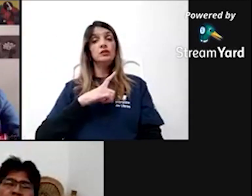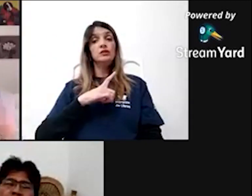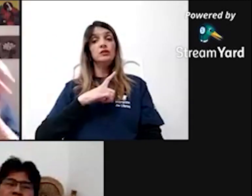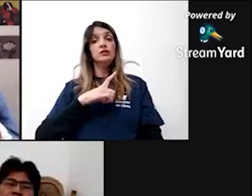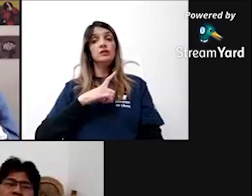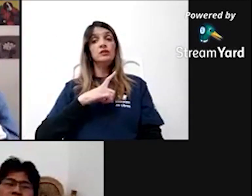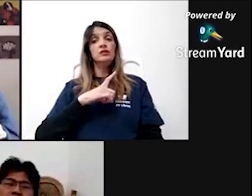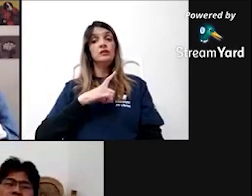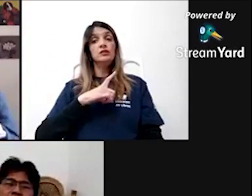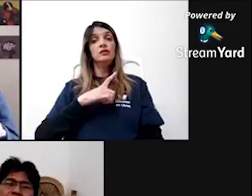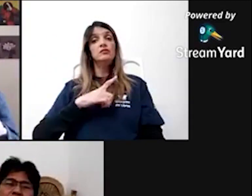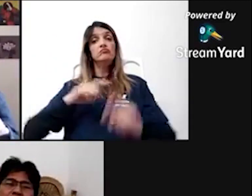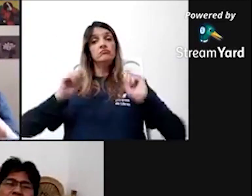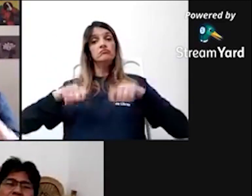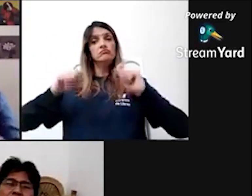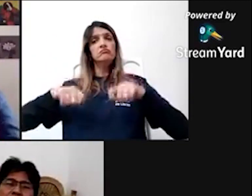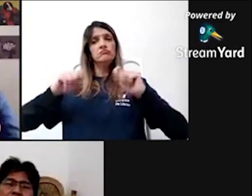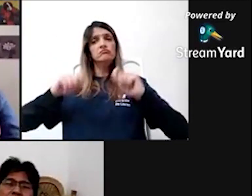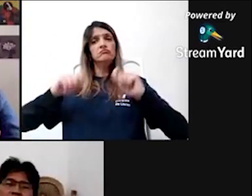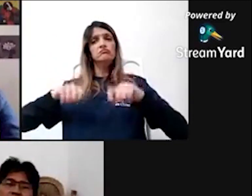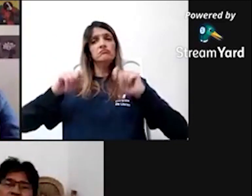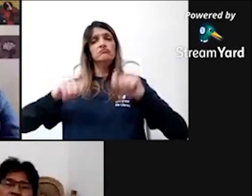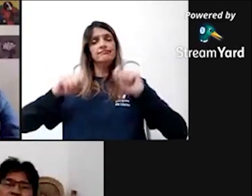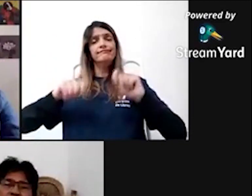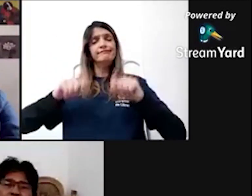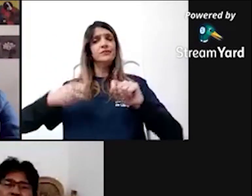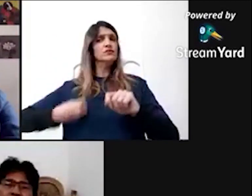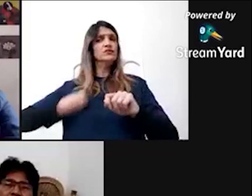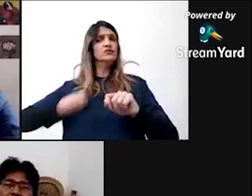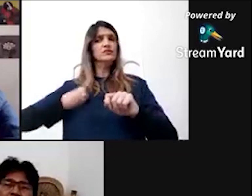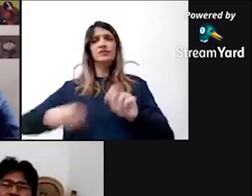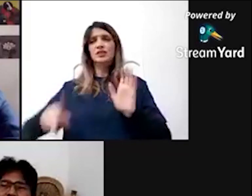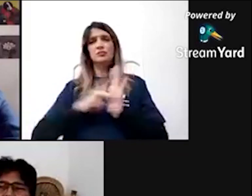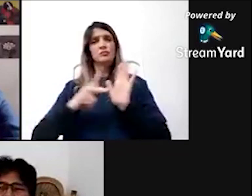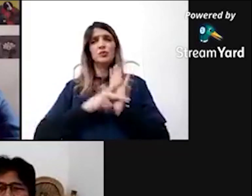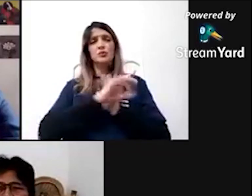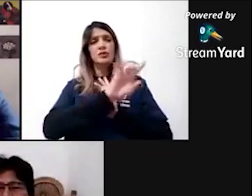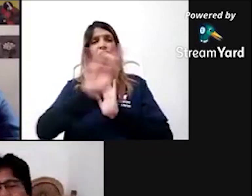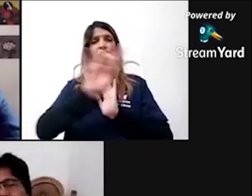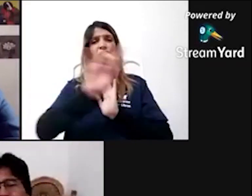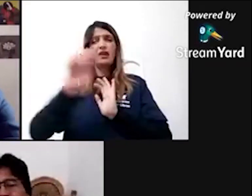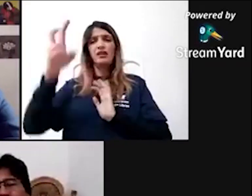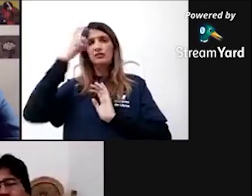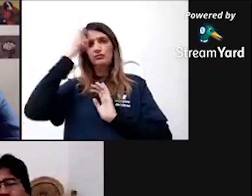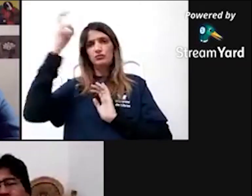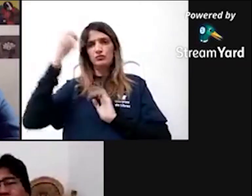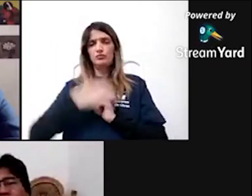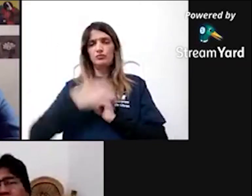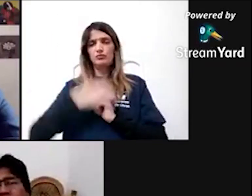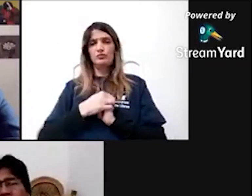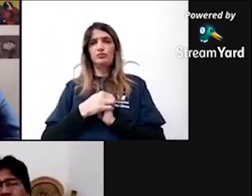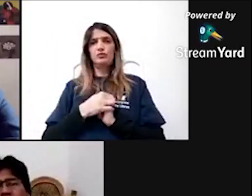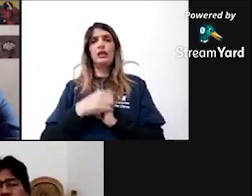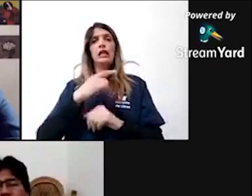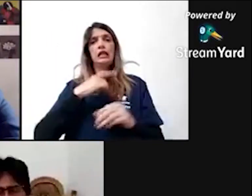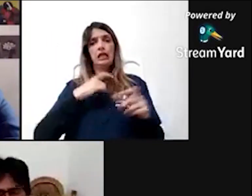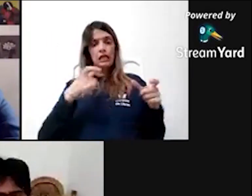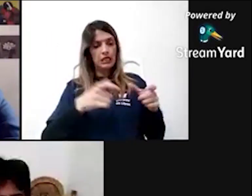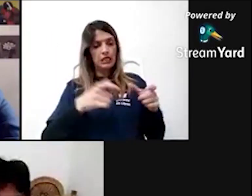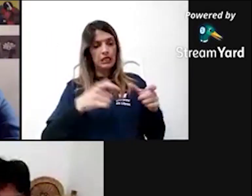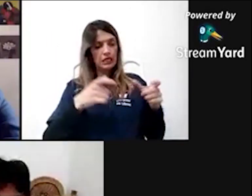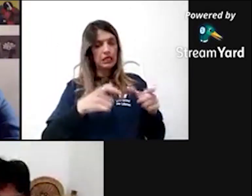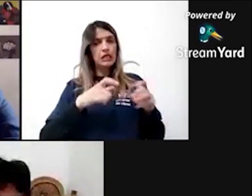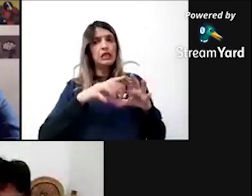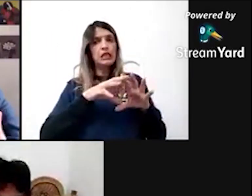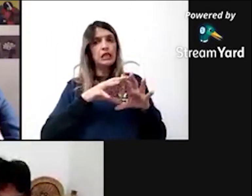condições para manter a sua própria existência. E se essa existência significa ter terra para morar,